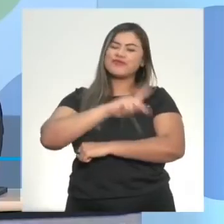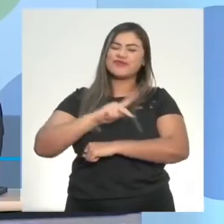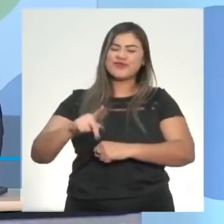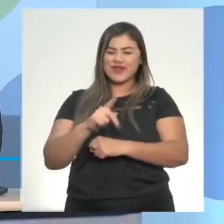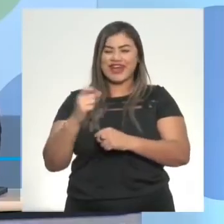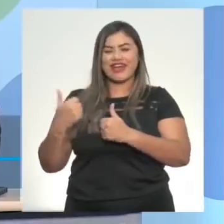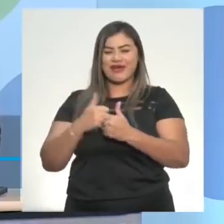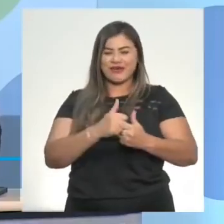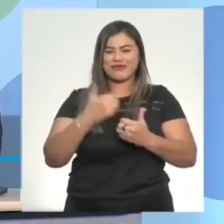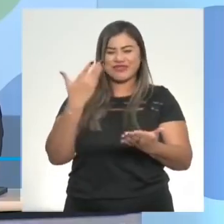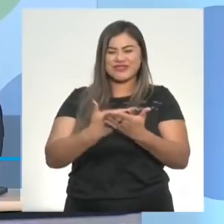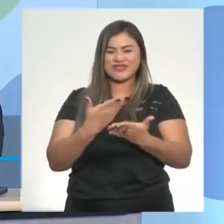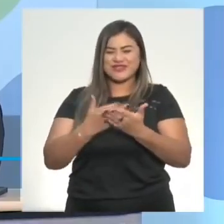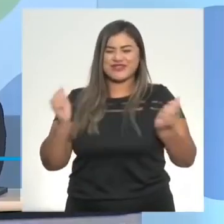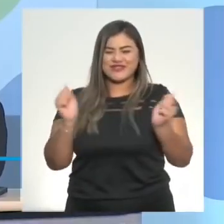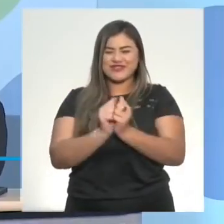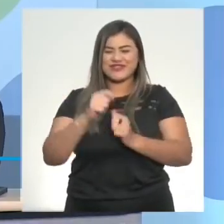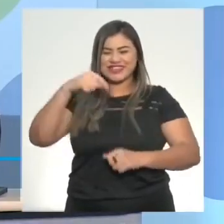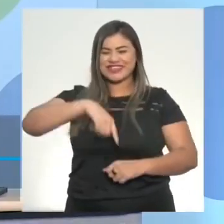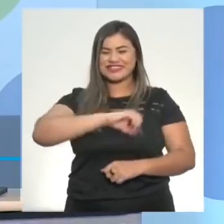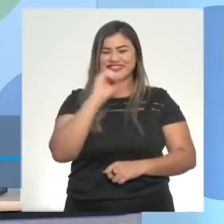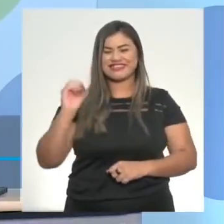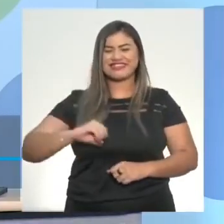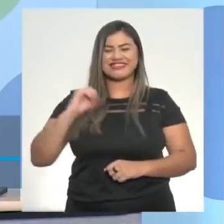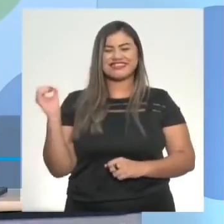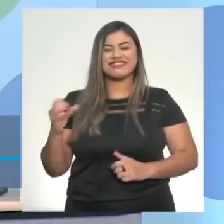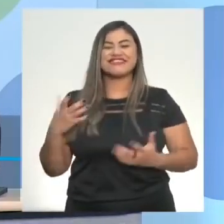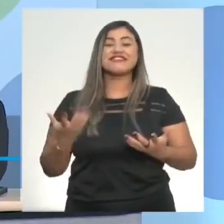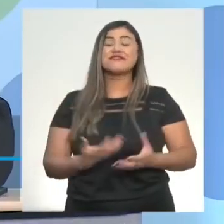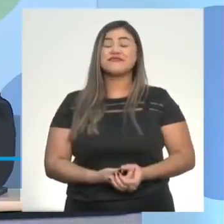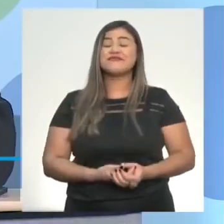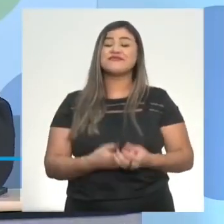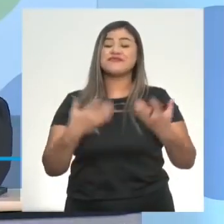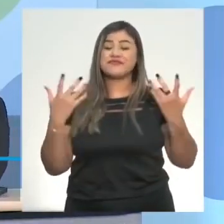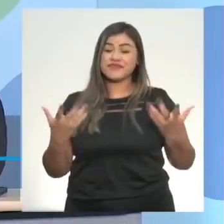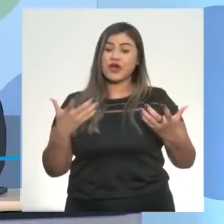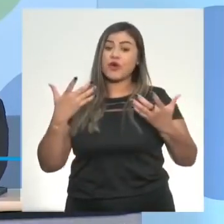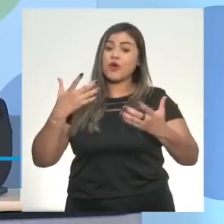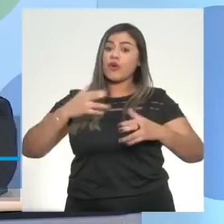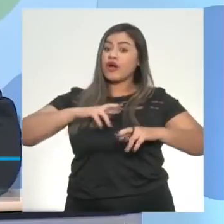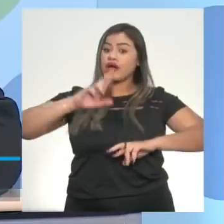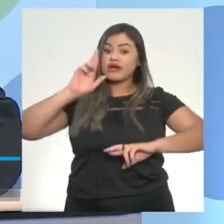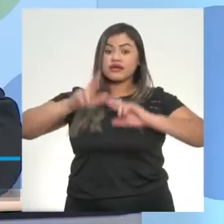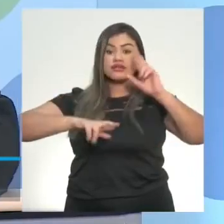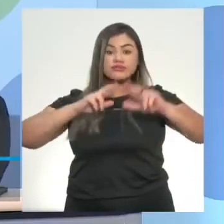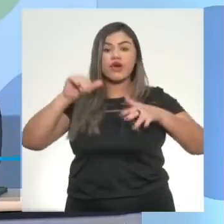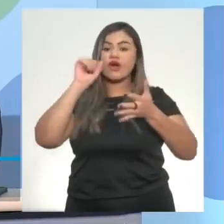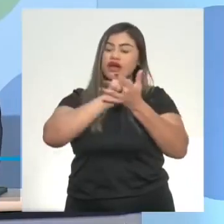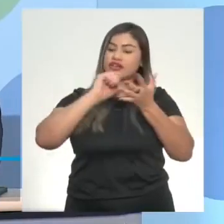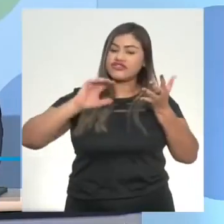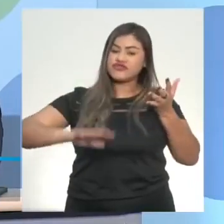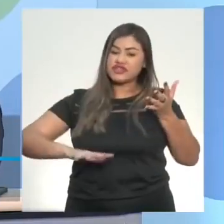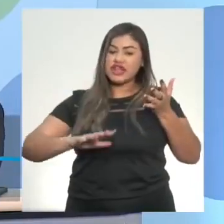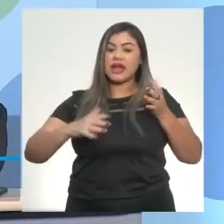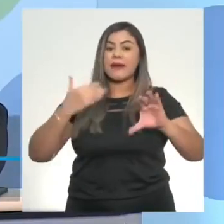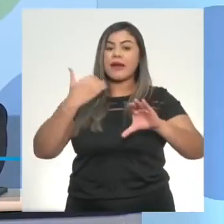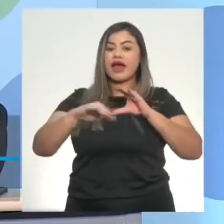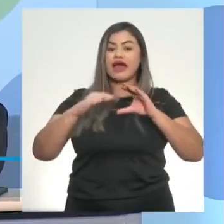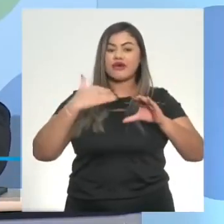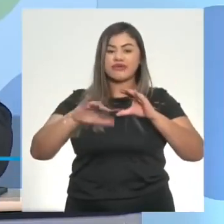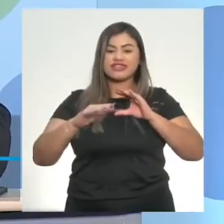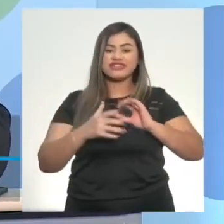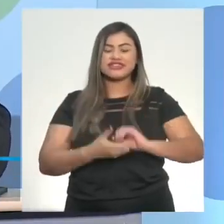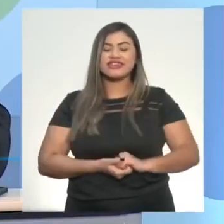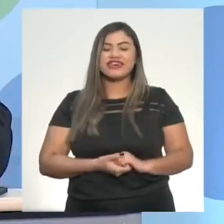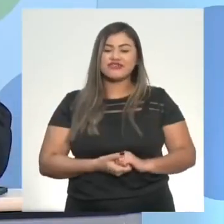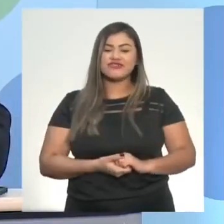acompanham as nossas aulas aqui no Centro de Mídias. Isso mesmo. Então, pessoal, participe da aula de hoje. Faça as atividades. Mande sua resposta para o seu